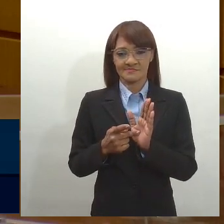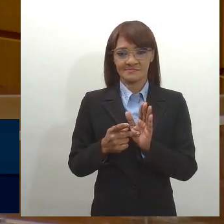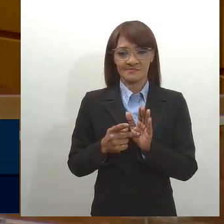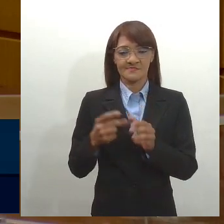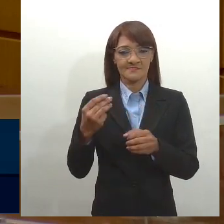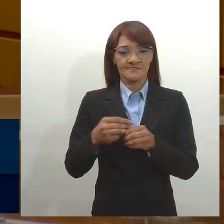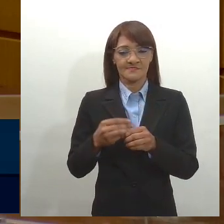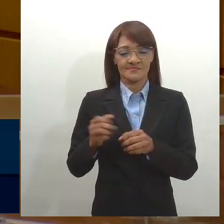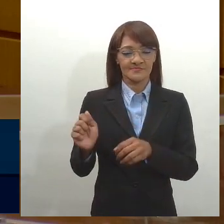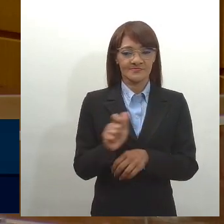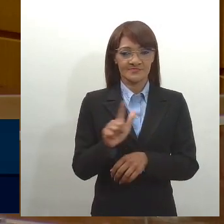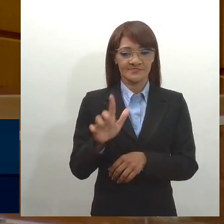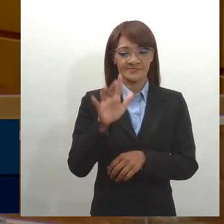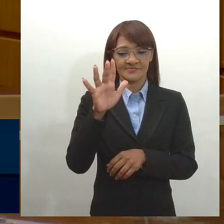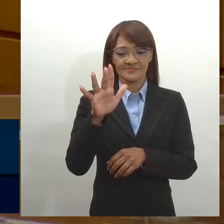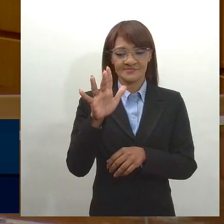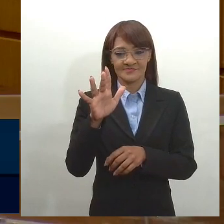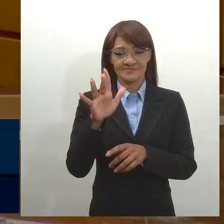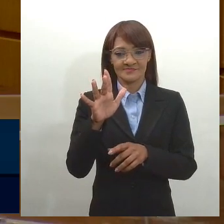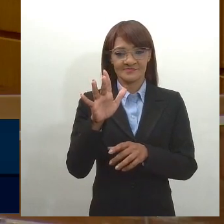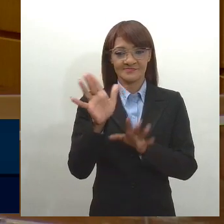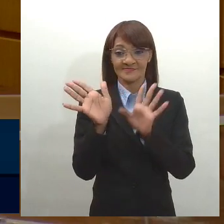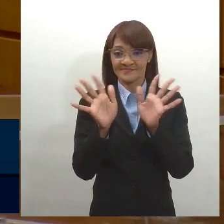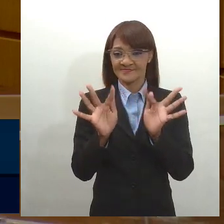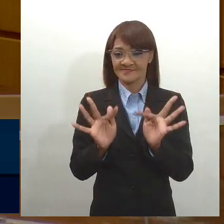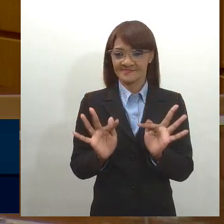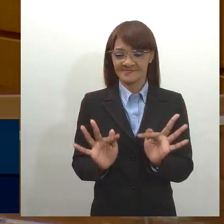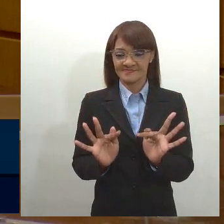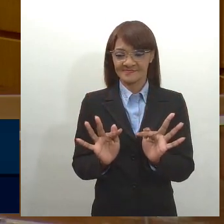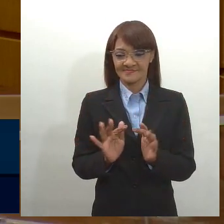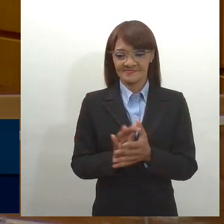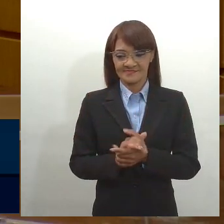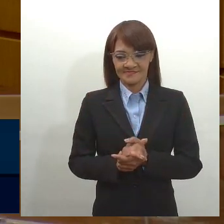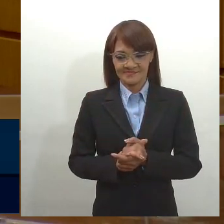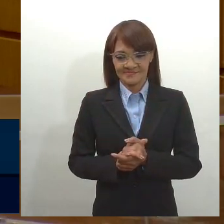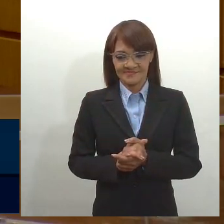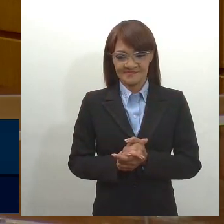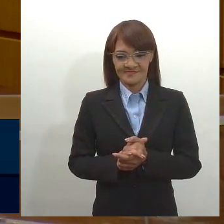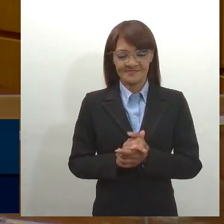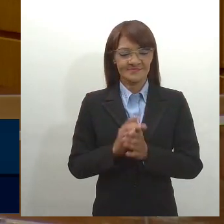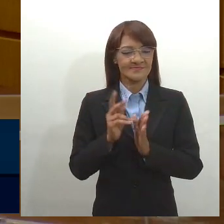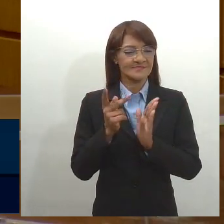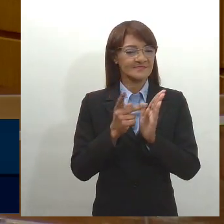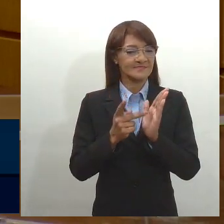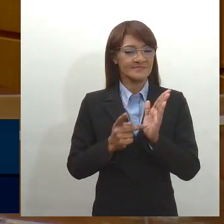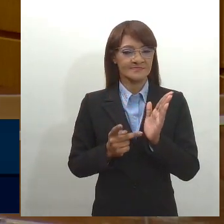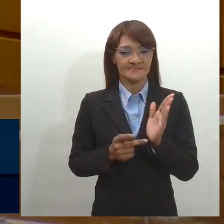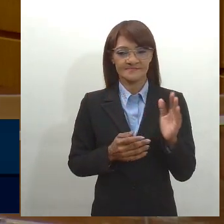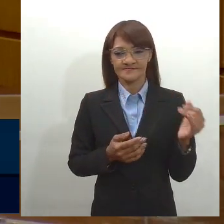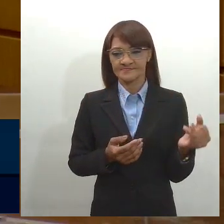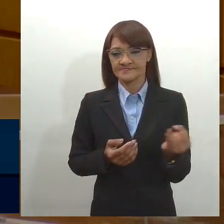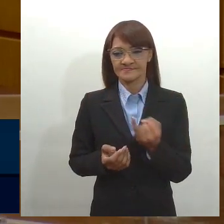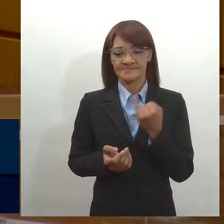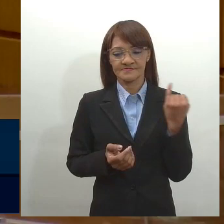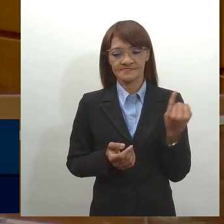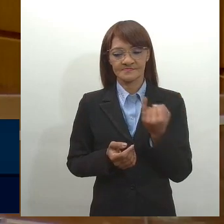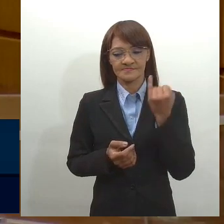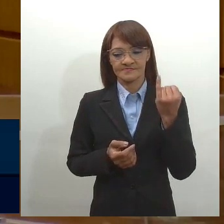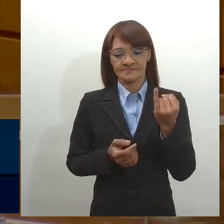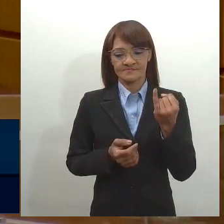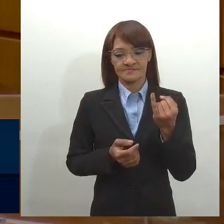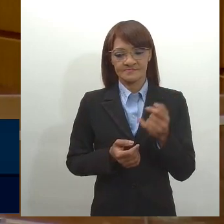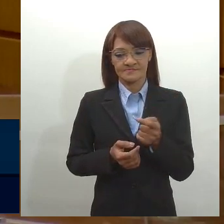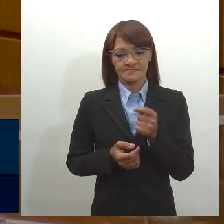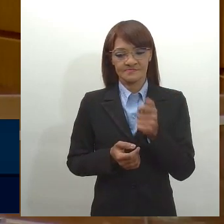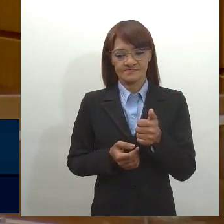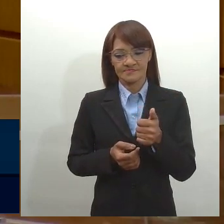Linda, esse projeto é muito importante. Já foram quase mais de 1000